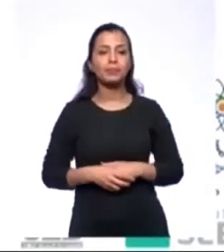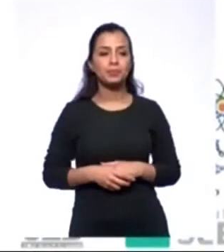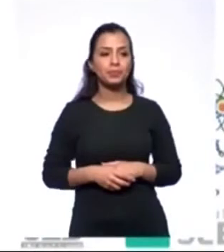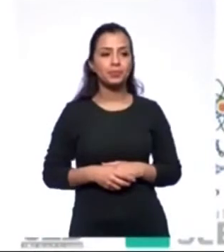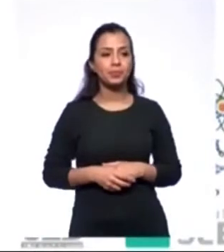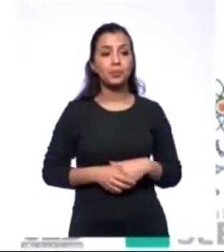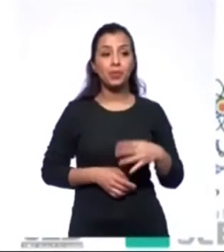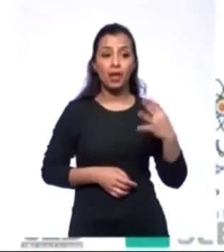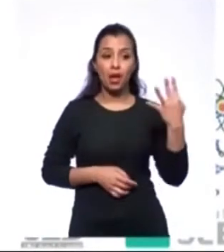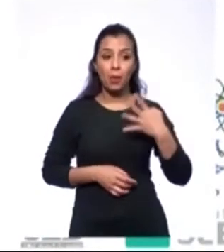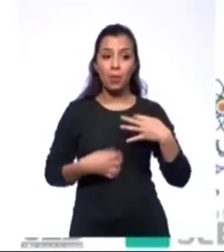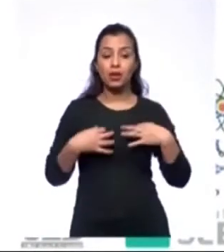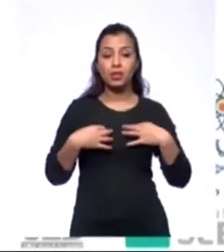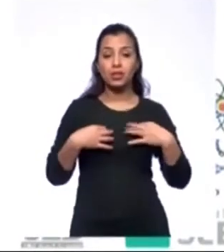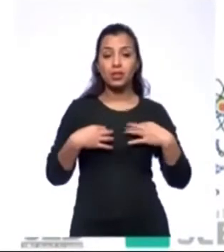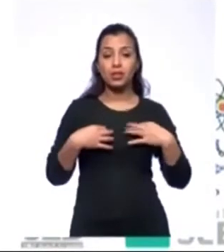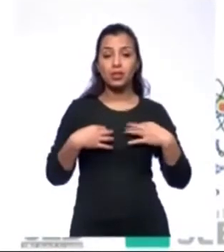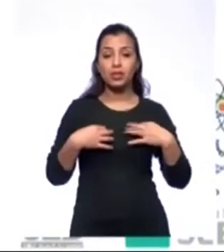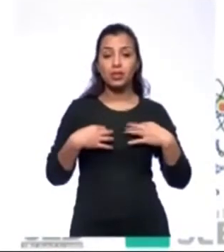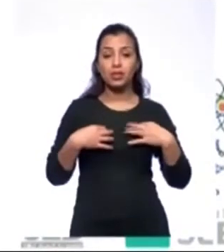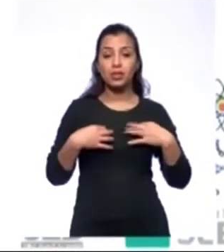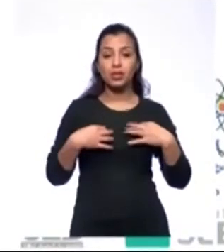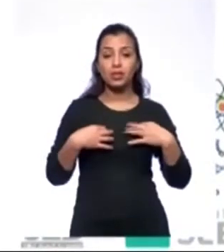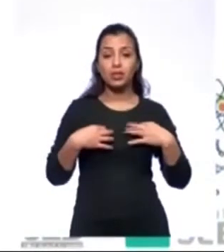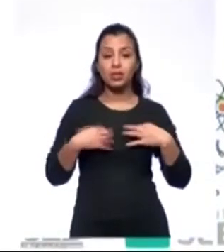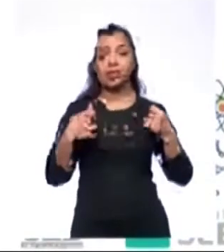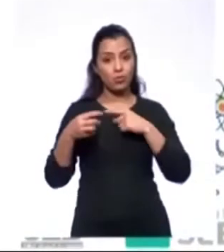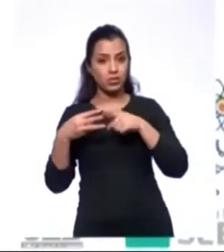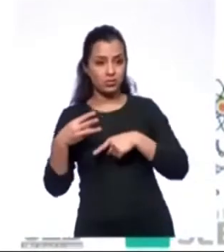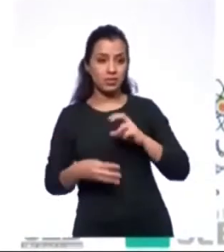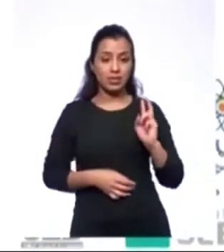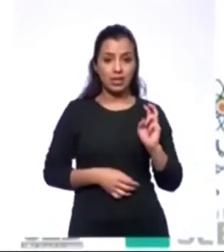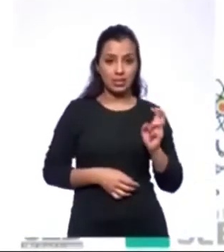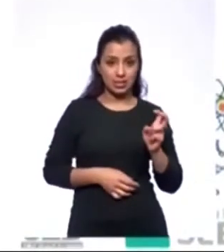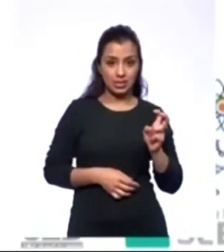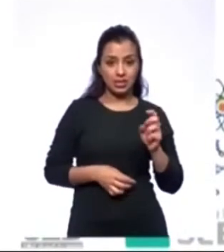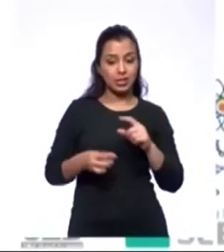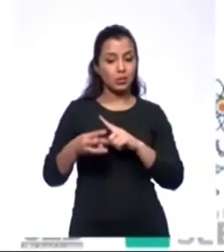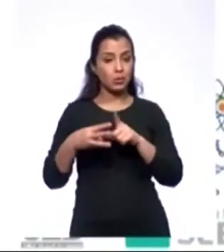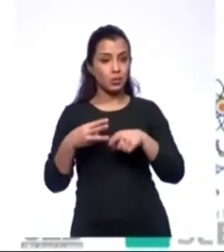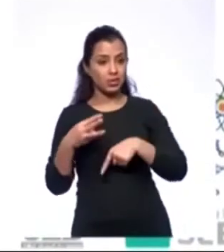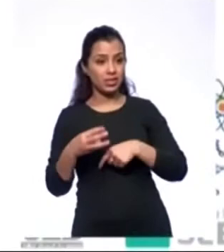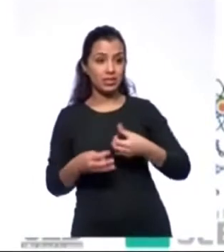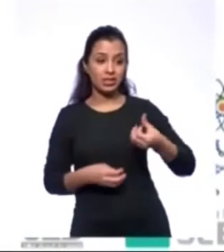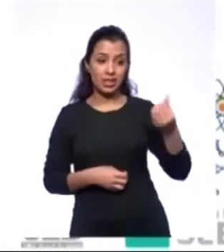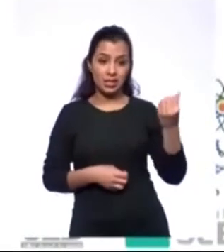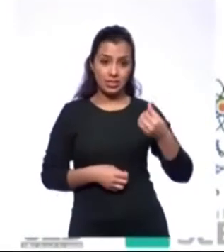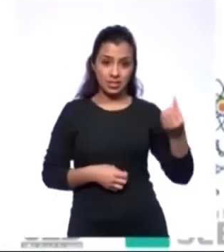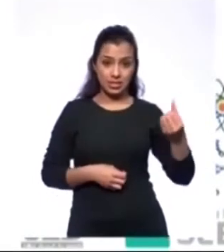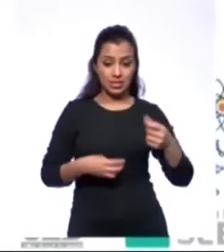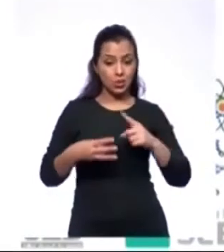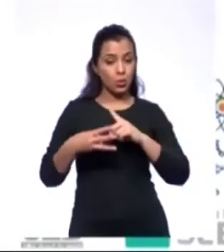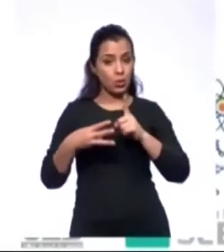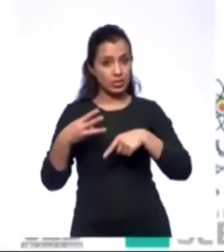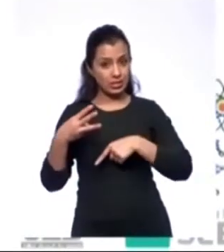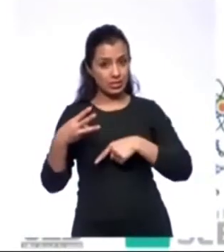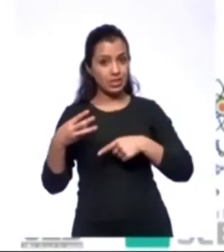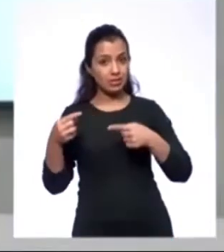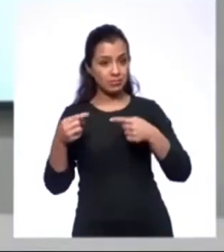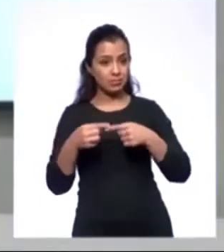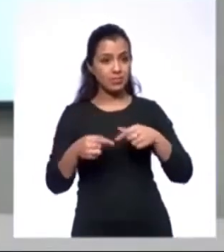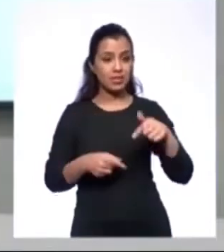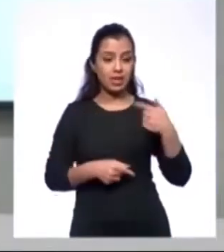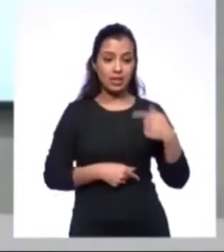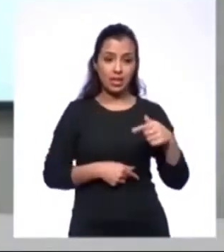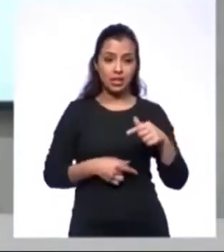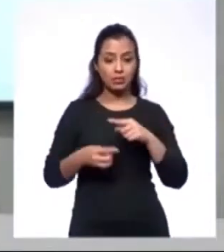a quarta roupa Liga para a quinta roupa liga com as três carreiras a sexta roupa também e acerte uma